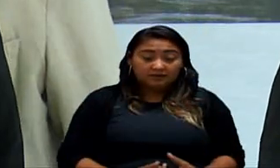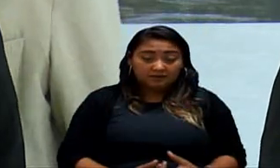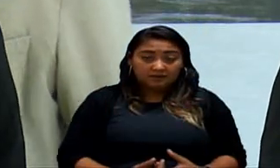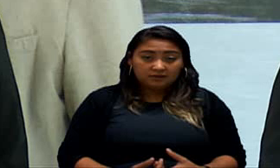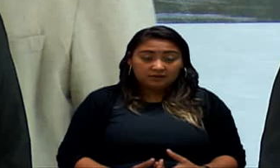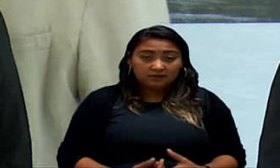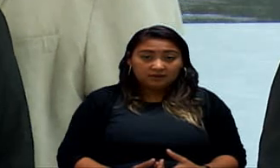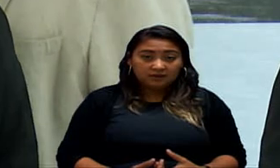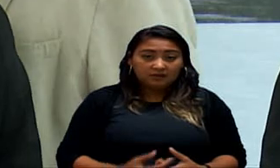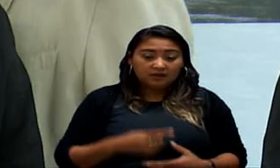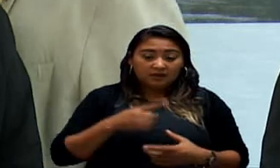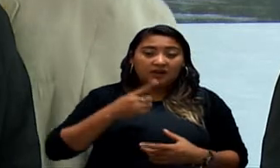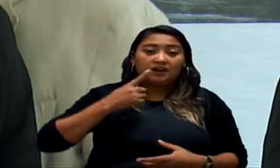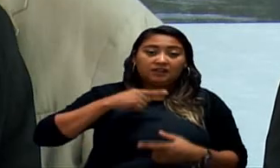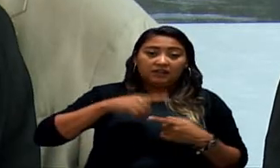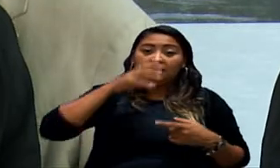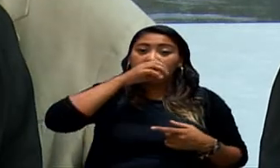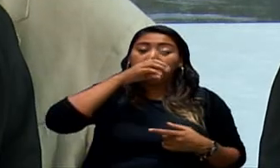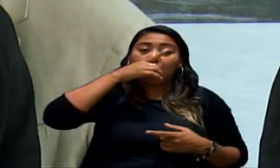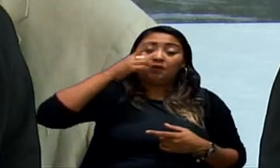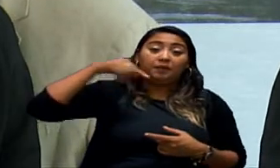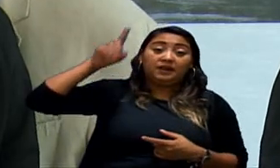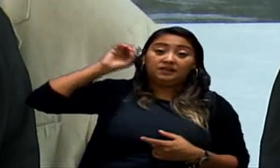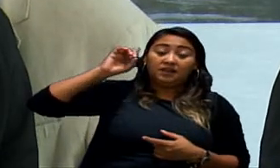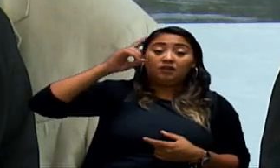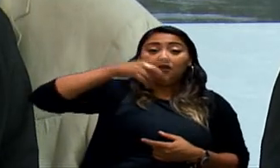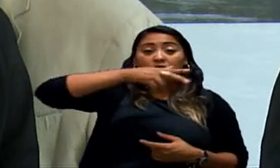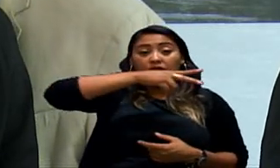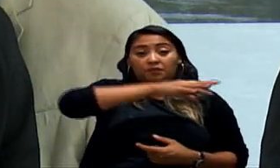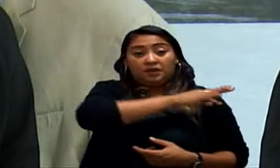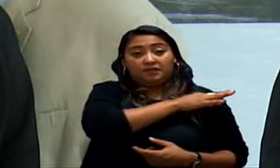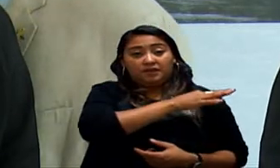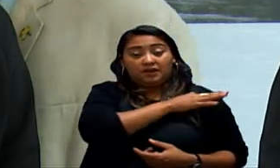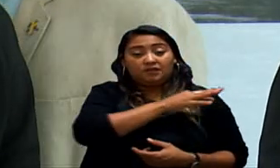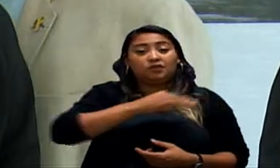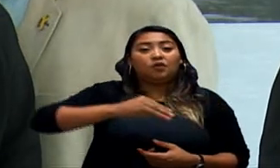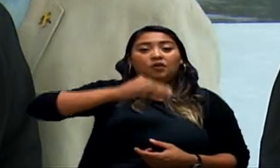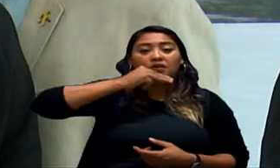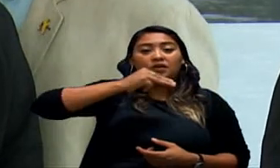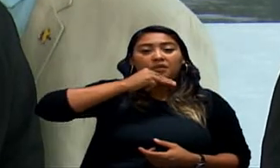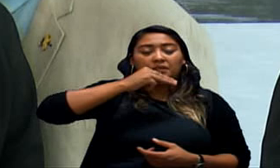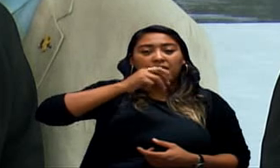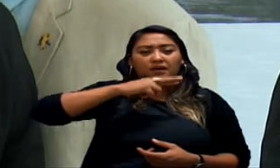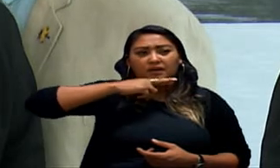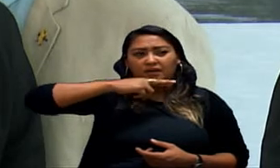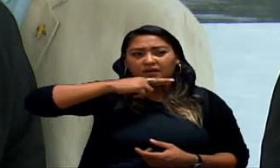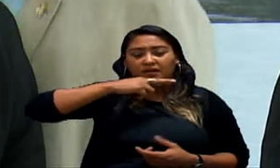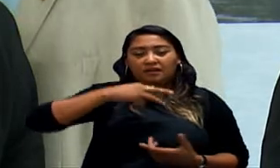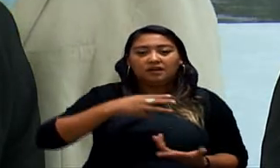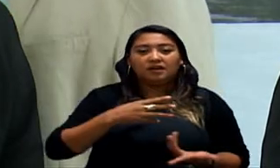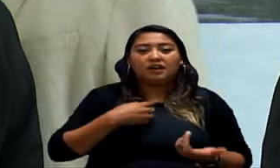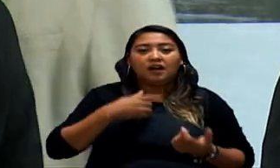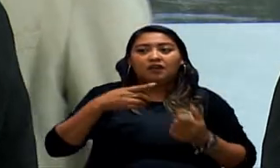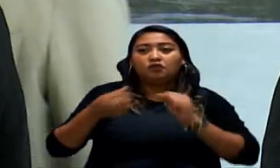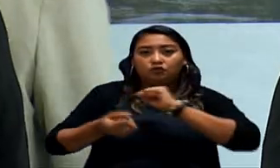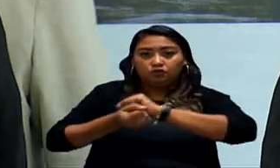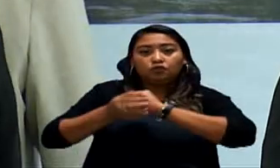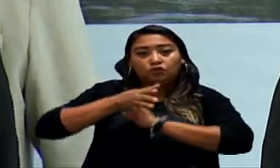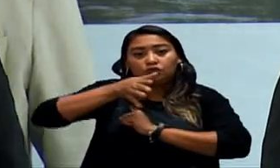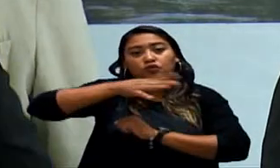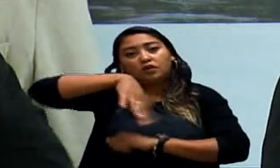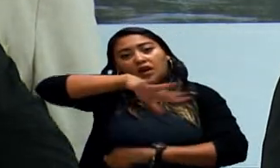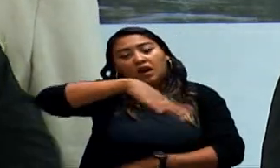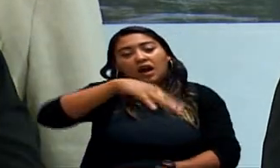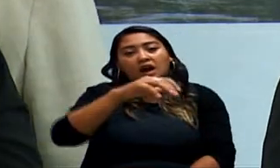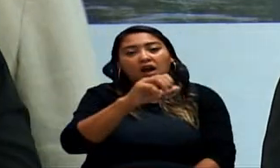porque desde o final de semana passada, o prefeito Rodrigo Manga esteve conosco lá no Cajuru e